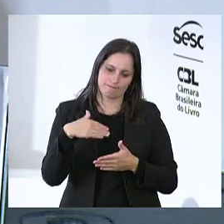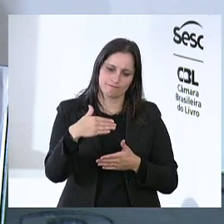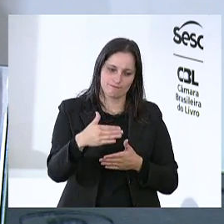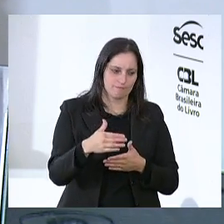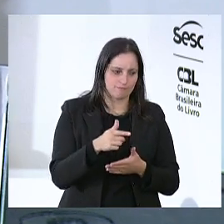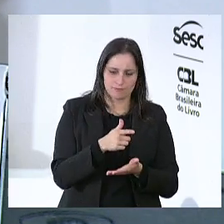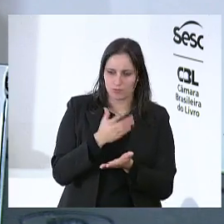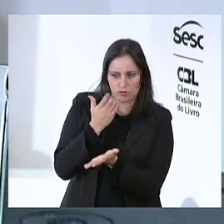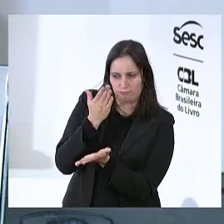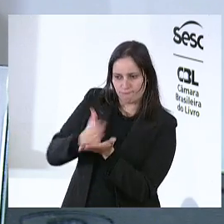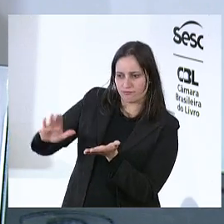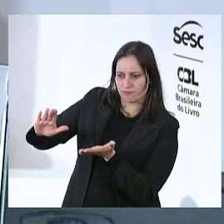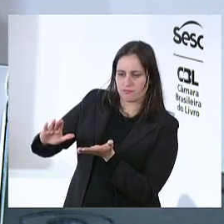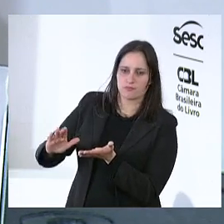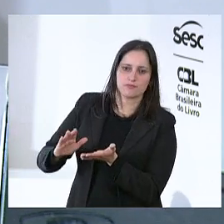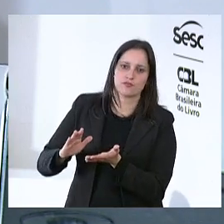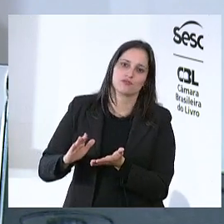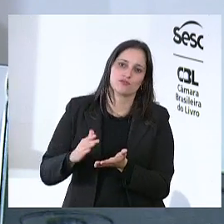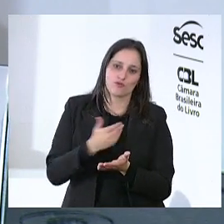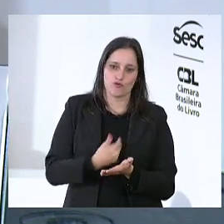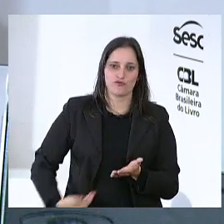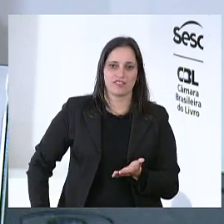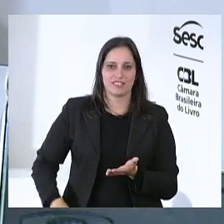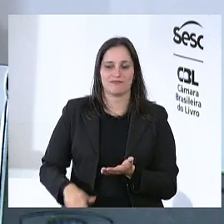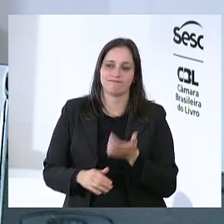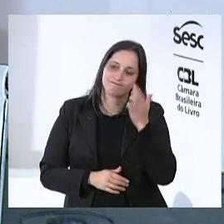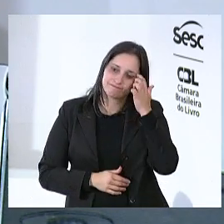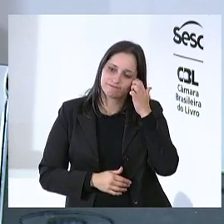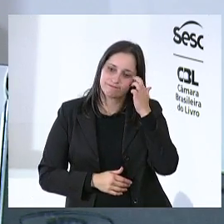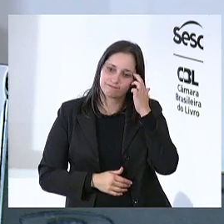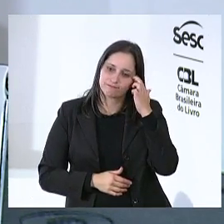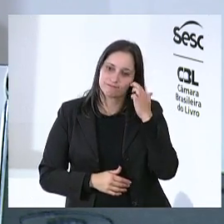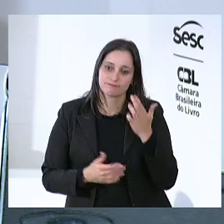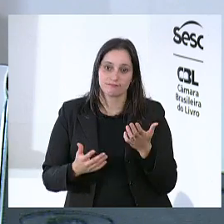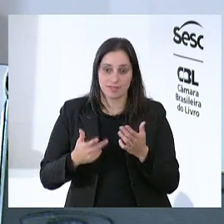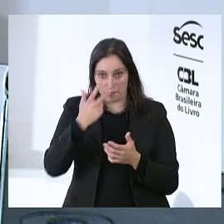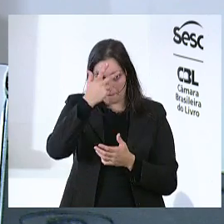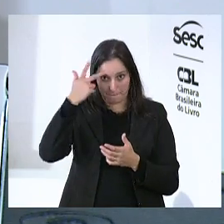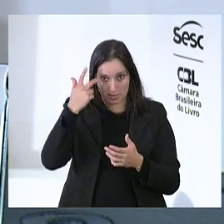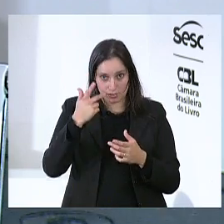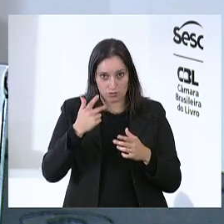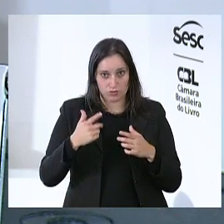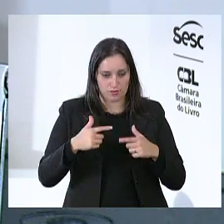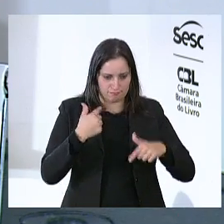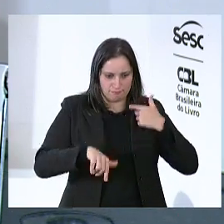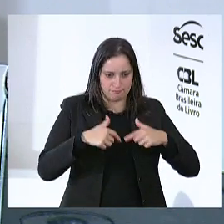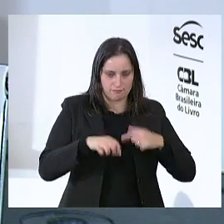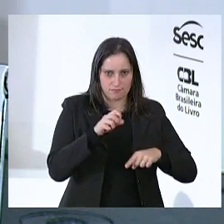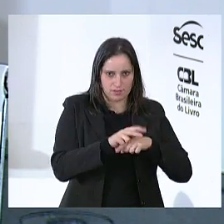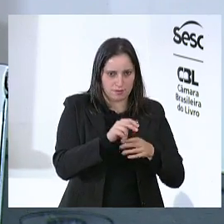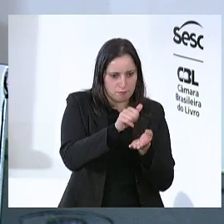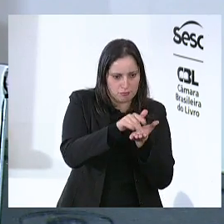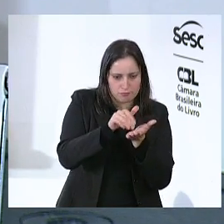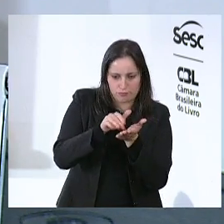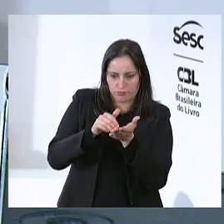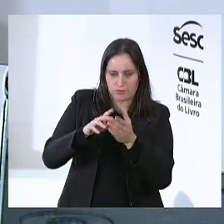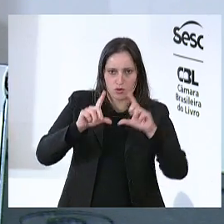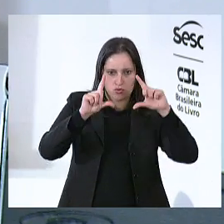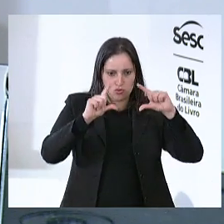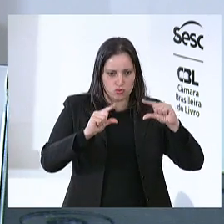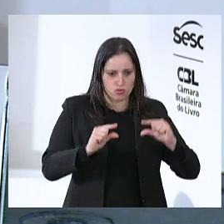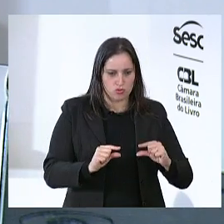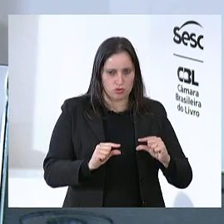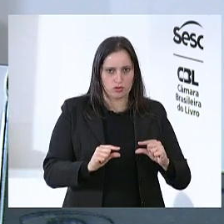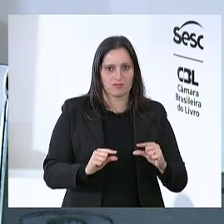você matou as reivindicações, reduziu o pessoal lá embaixo, aí, bom, tudo bem, vamos democratizando. Na